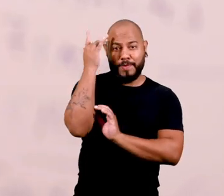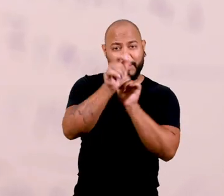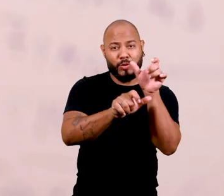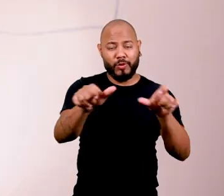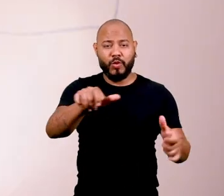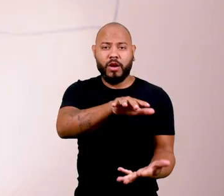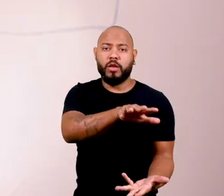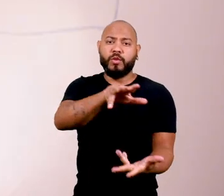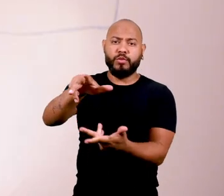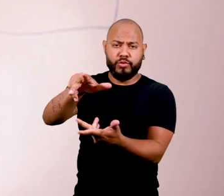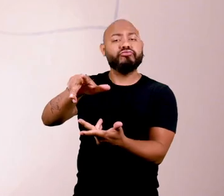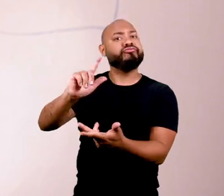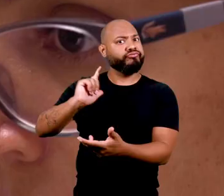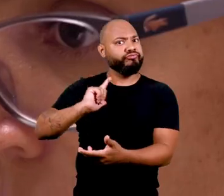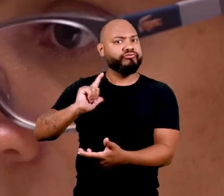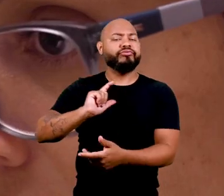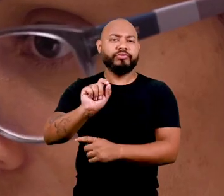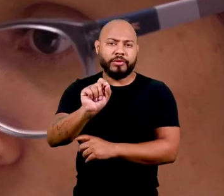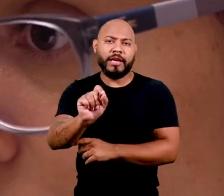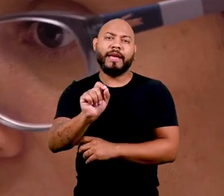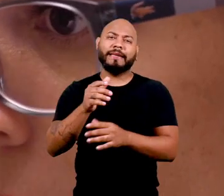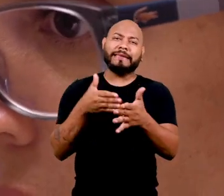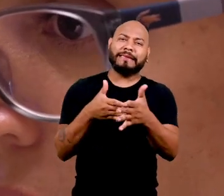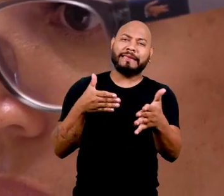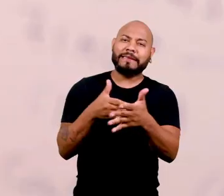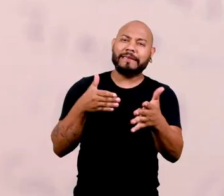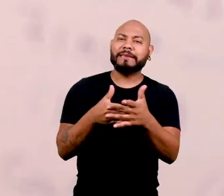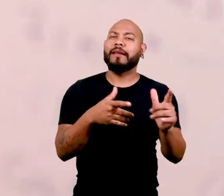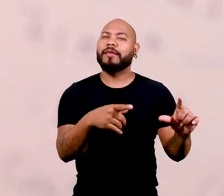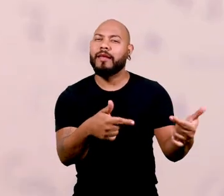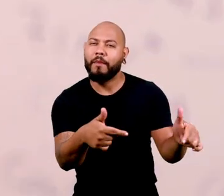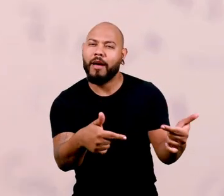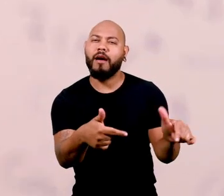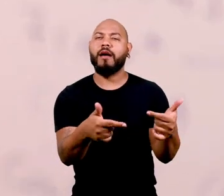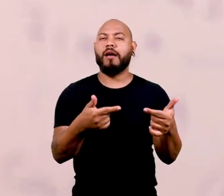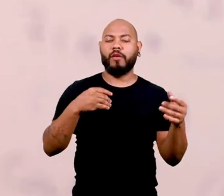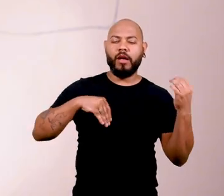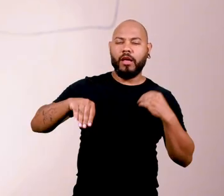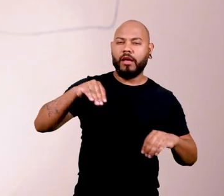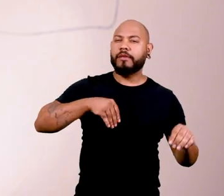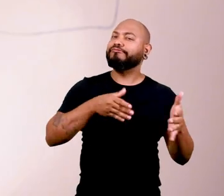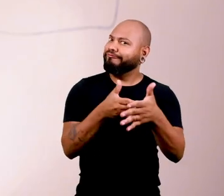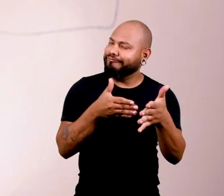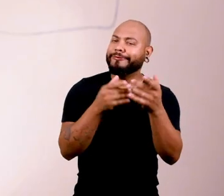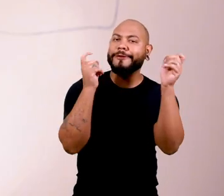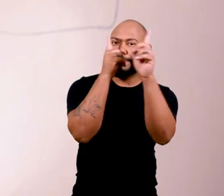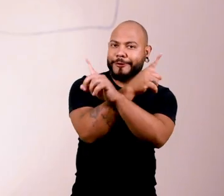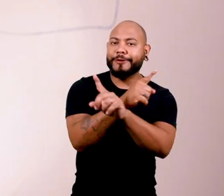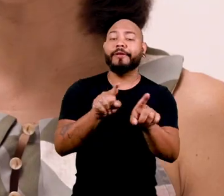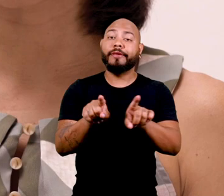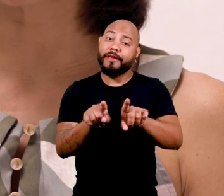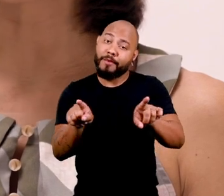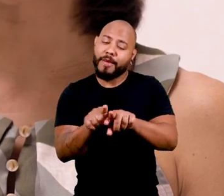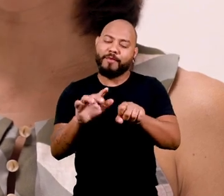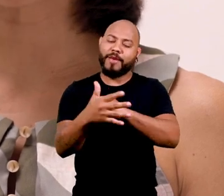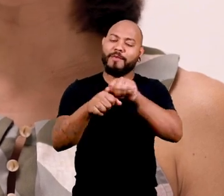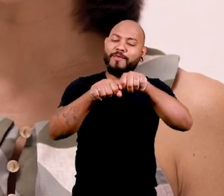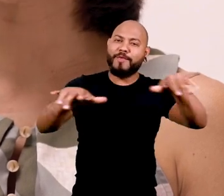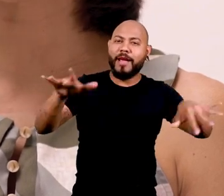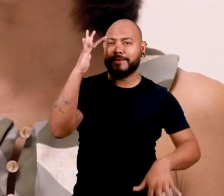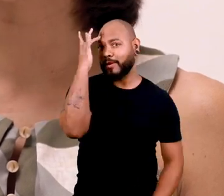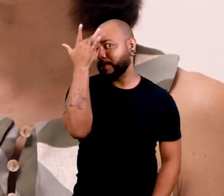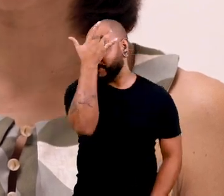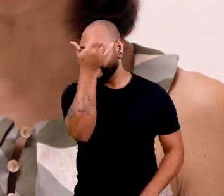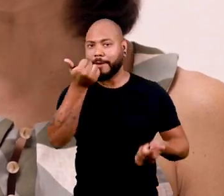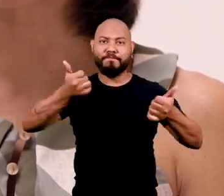mundo inteiro. É uma das maiores causas de incapacitação para o trabalho. Os efeitos da pandemia na saúde mental, já tem muitos